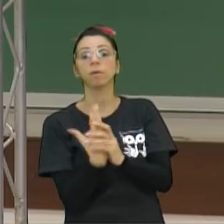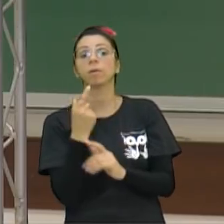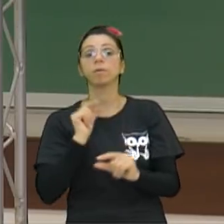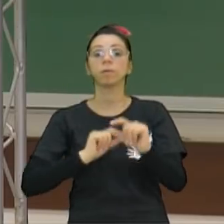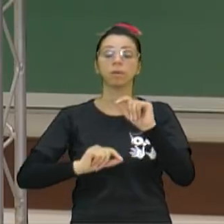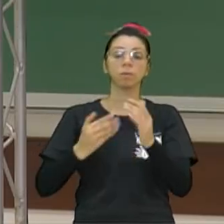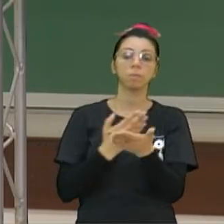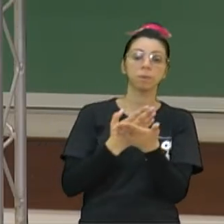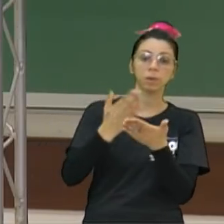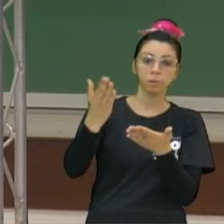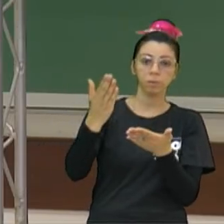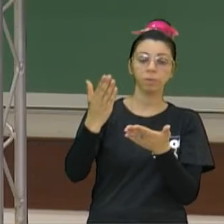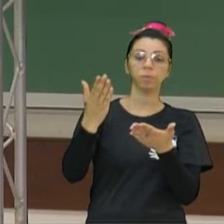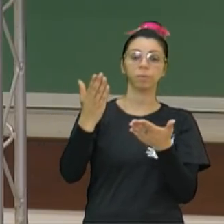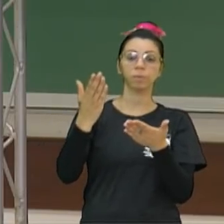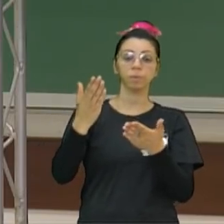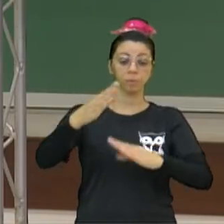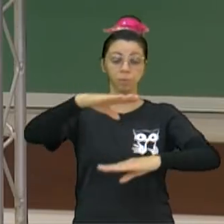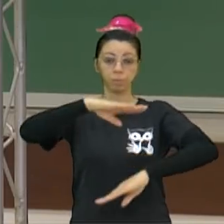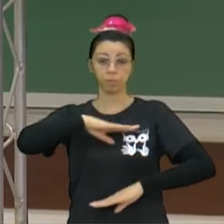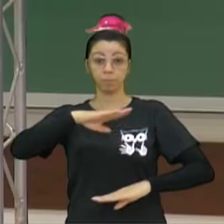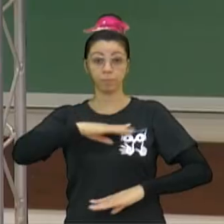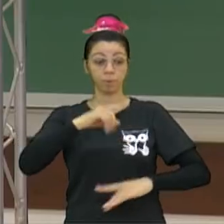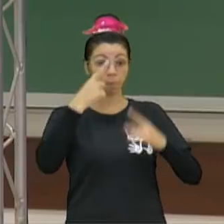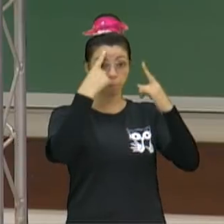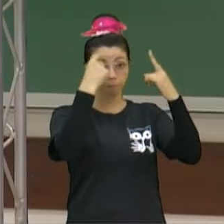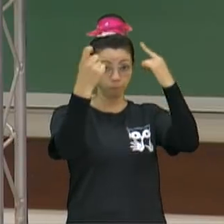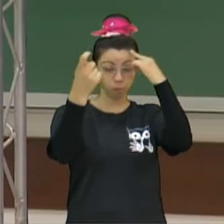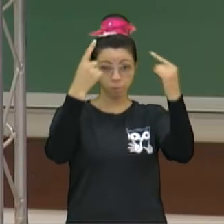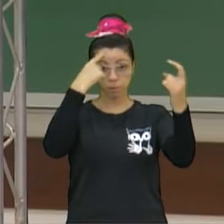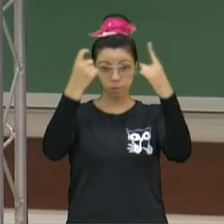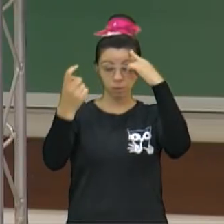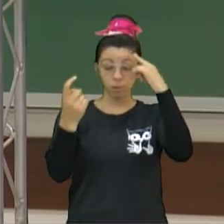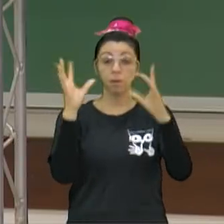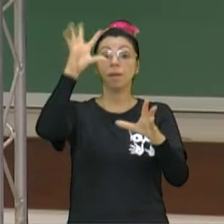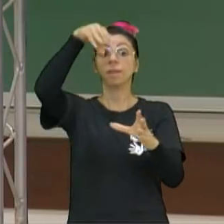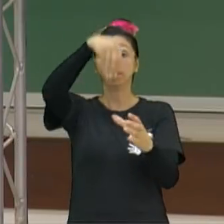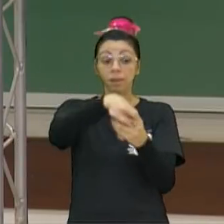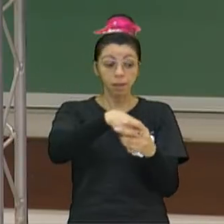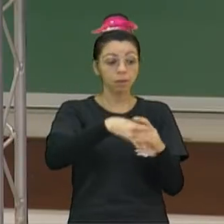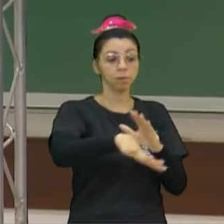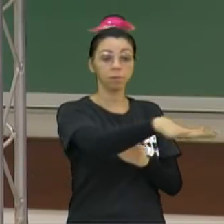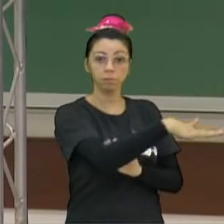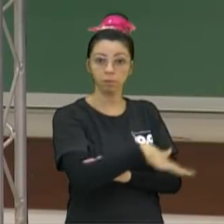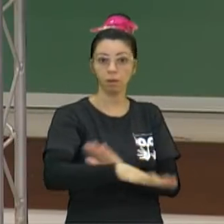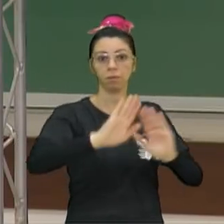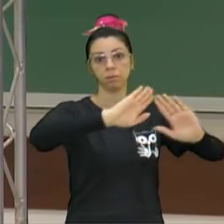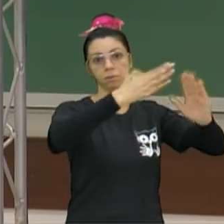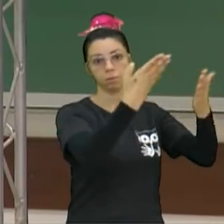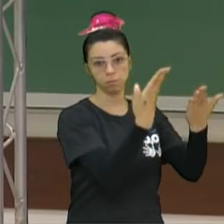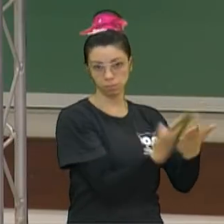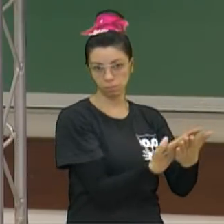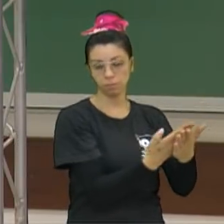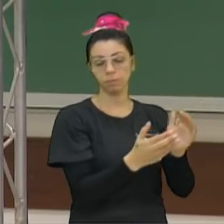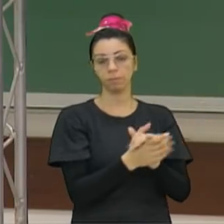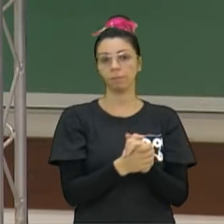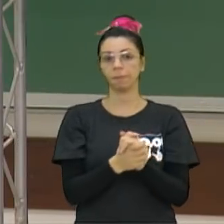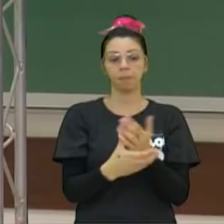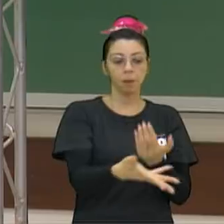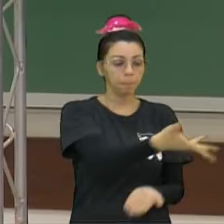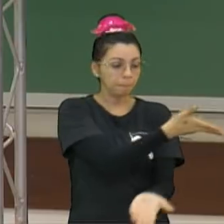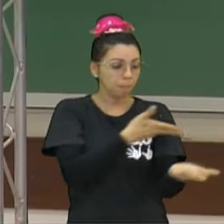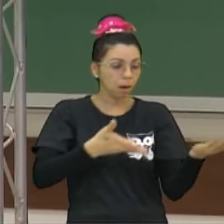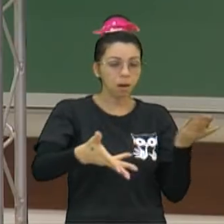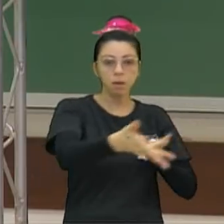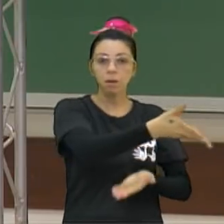tratar inicialmente de situações de violência que ocorriam dentro do ambiente escolar, né? Nas interações